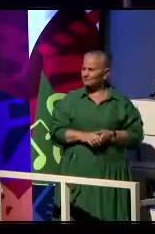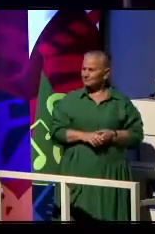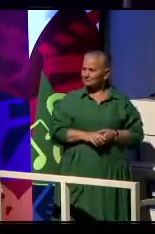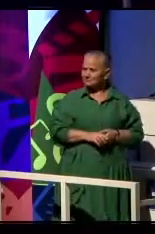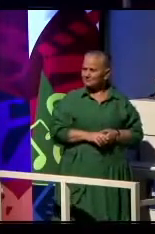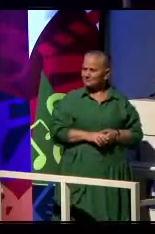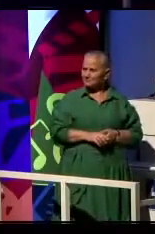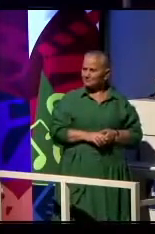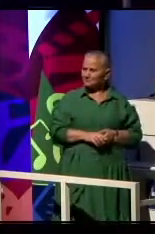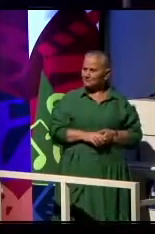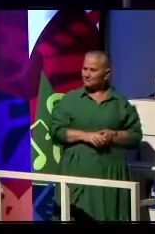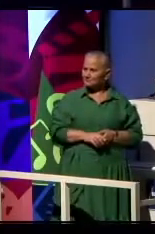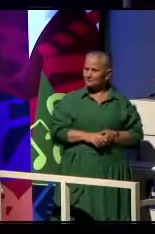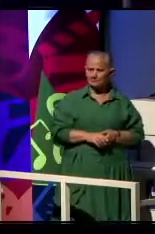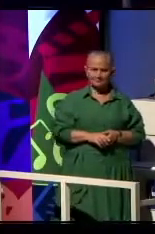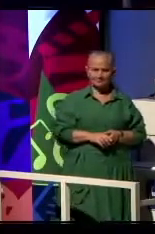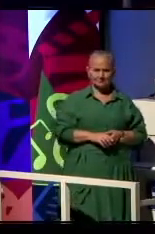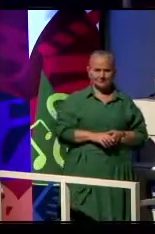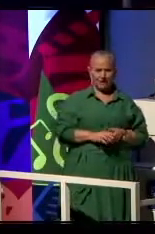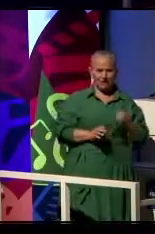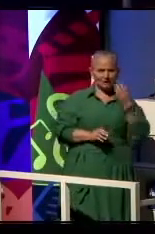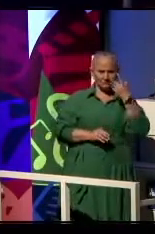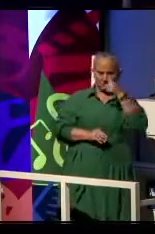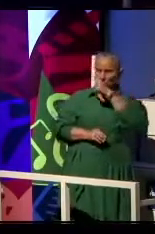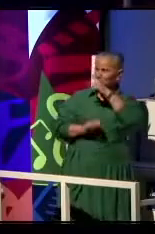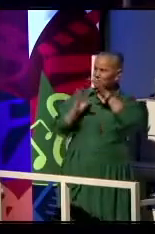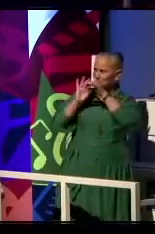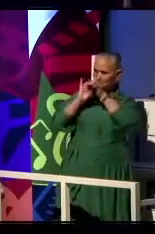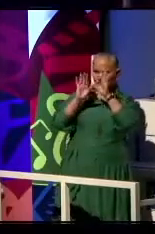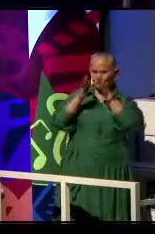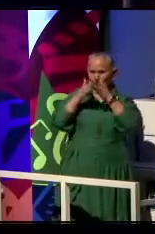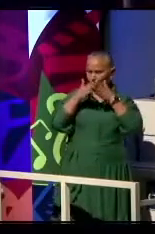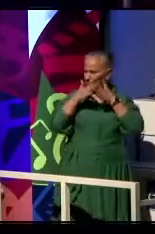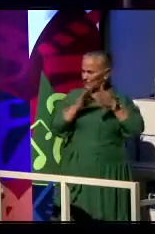André. Deixa o nome daquela só para ilustrar, por favor, para não ficar.